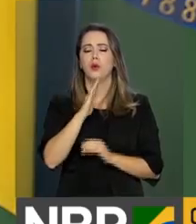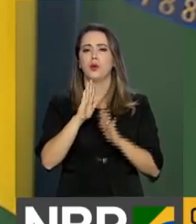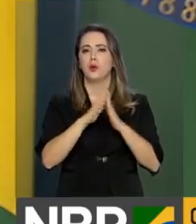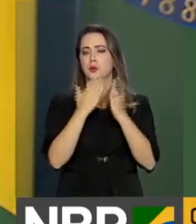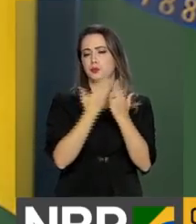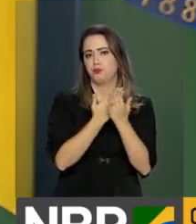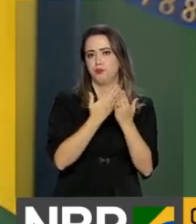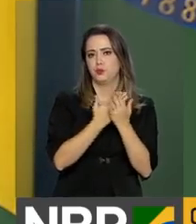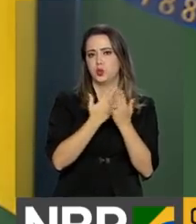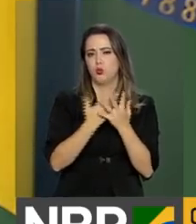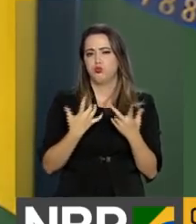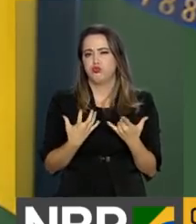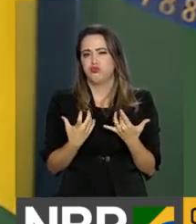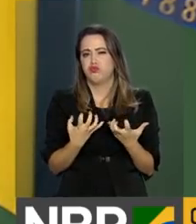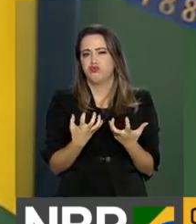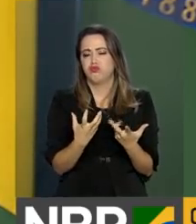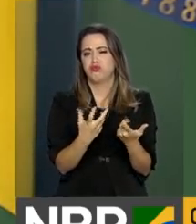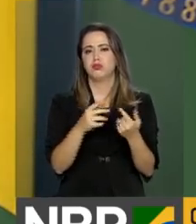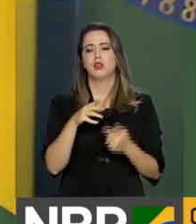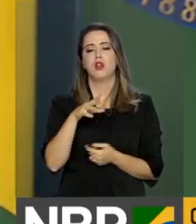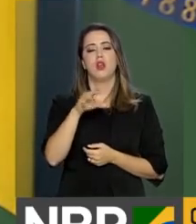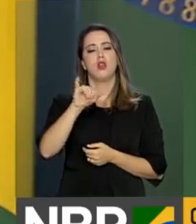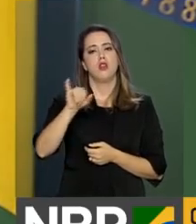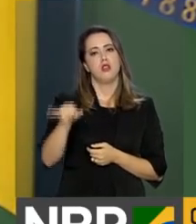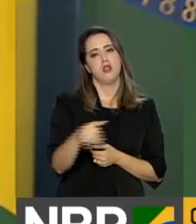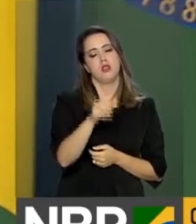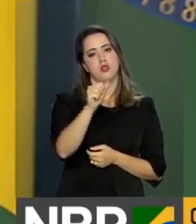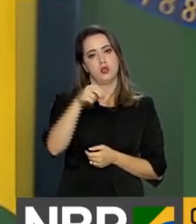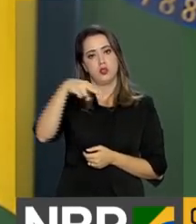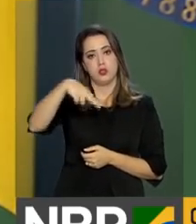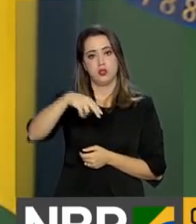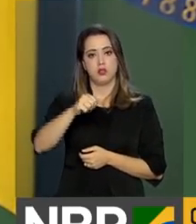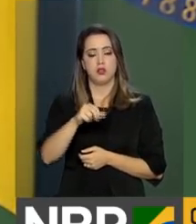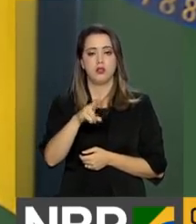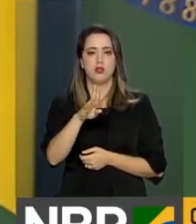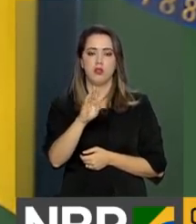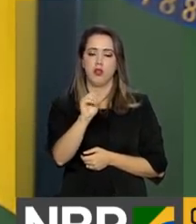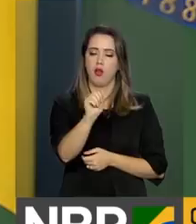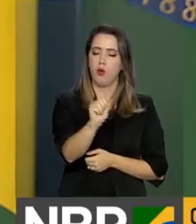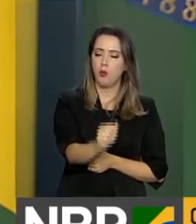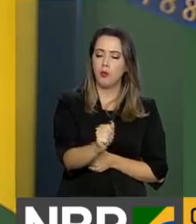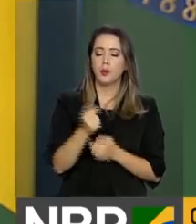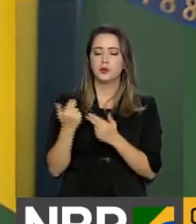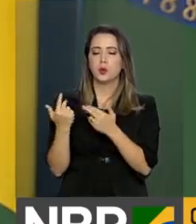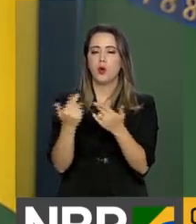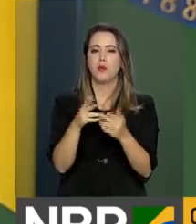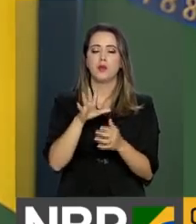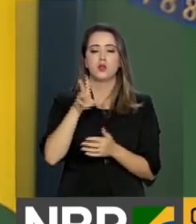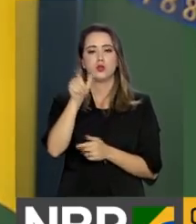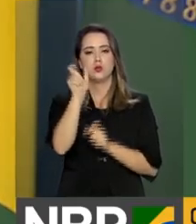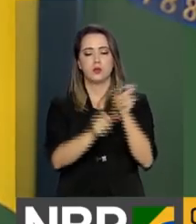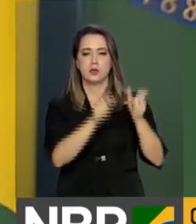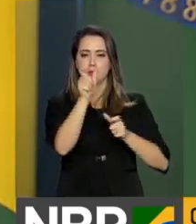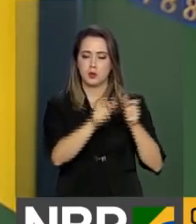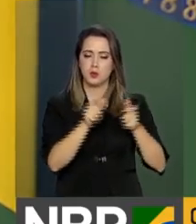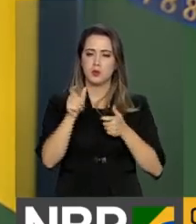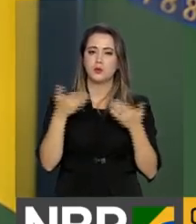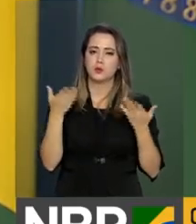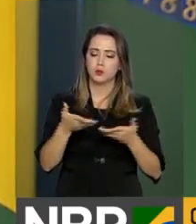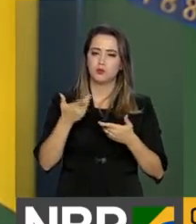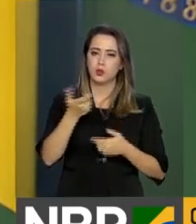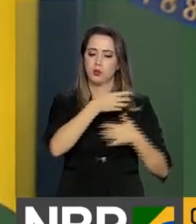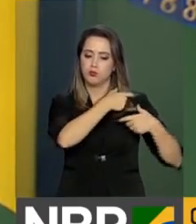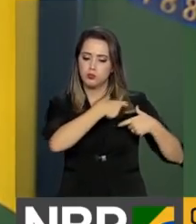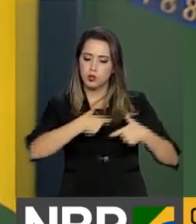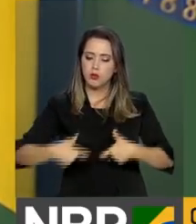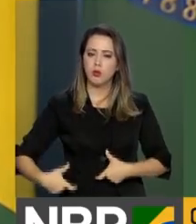em nome de quem, naturalmente, cumprimento todos os agraciados com a Ordem Nacional do Mérito Educativo.